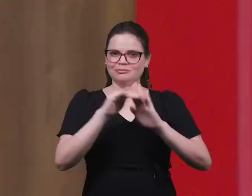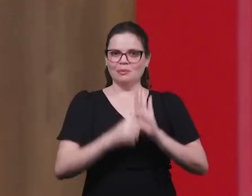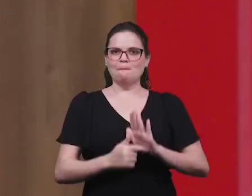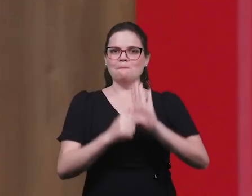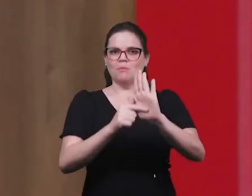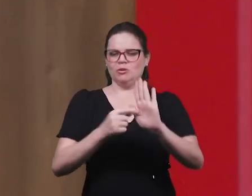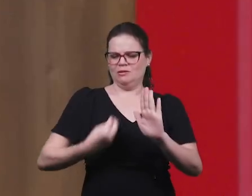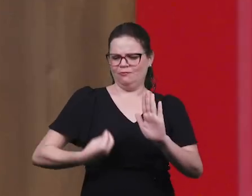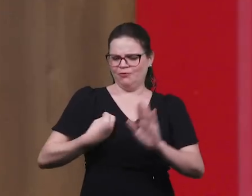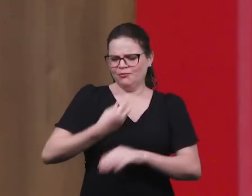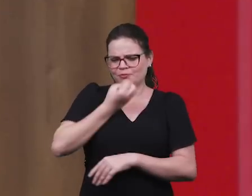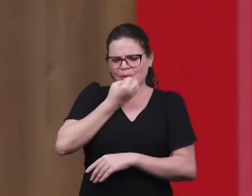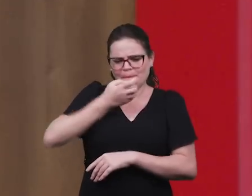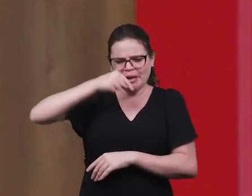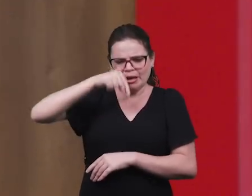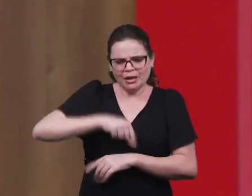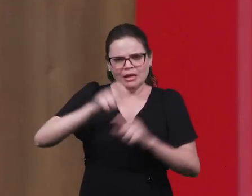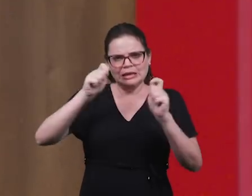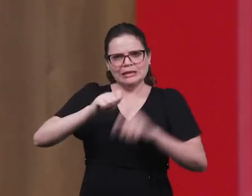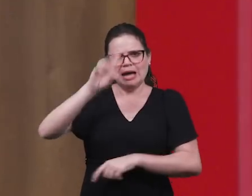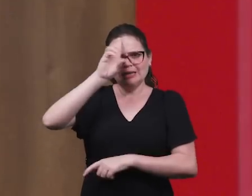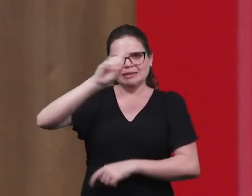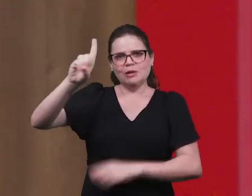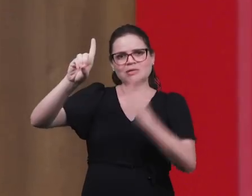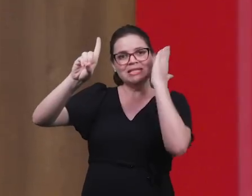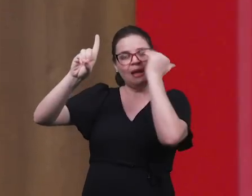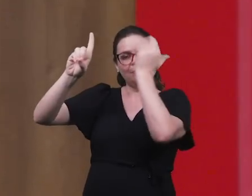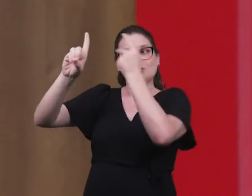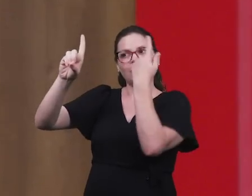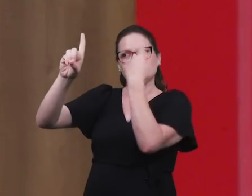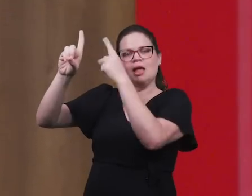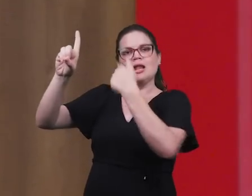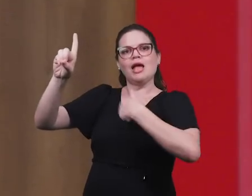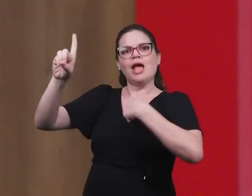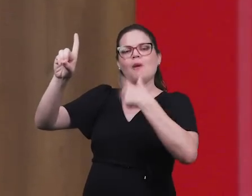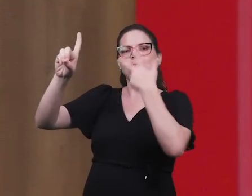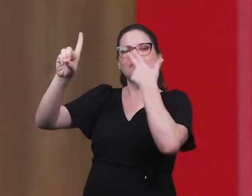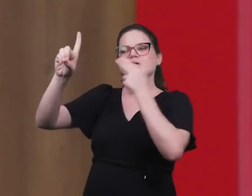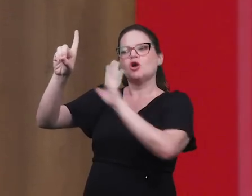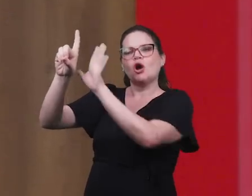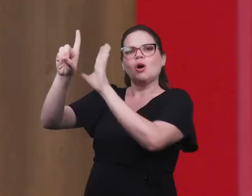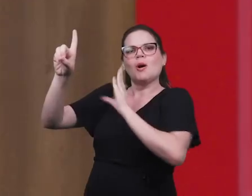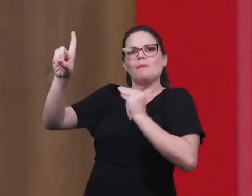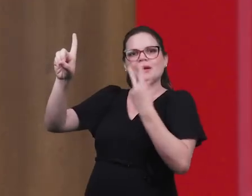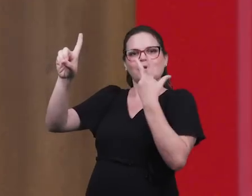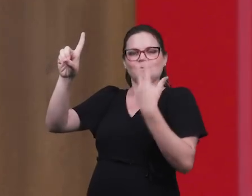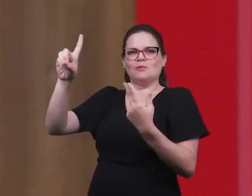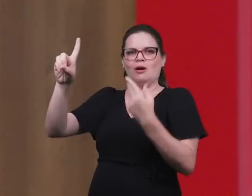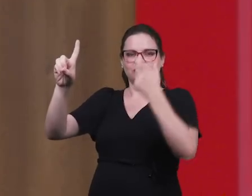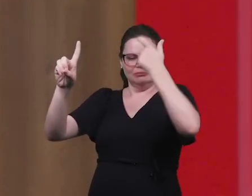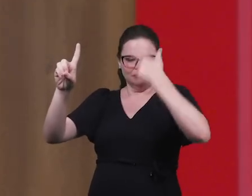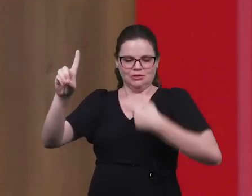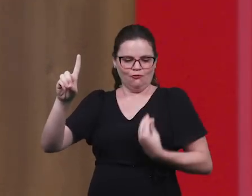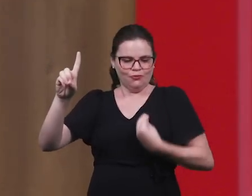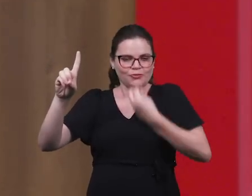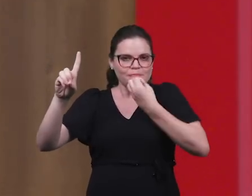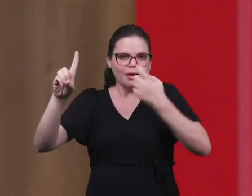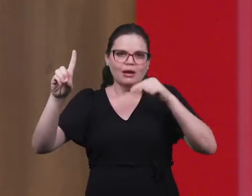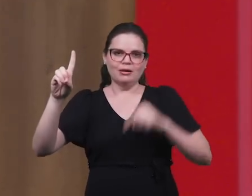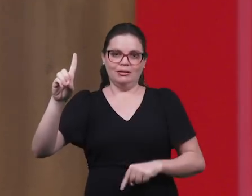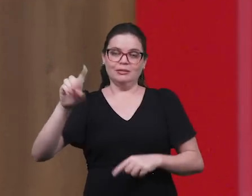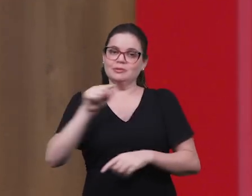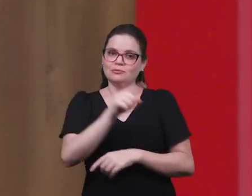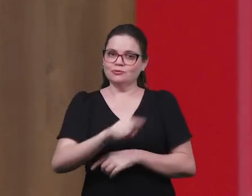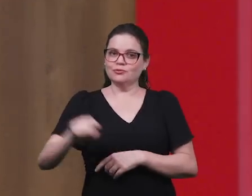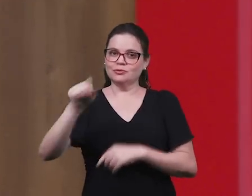Usar sabedoria para viver bem. Então, o nosso propósito aqui, nesse momento, é dividir com todos aqueles que participam, com você que está